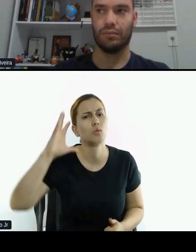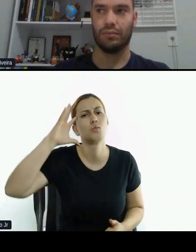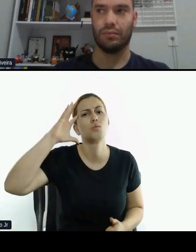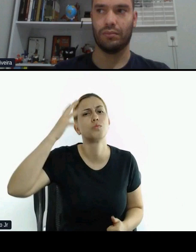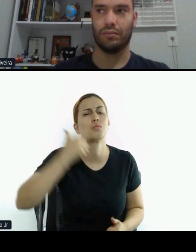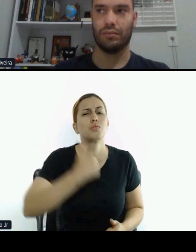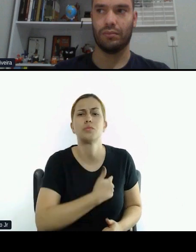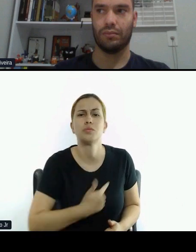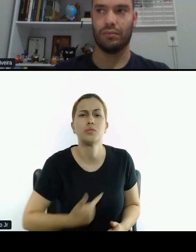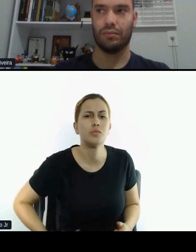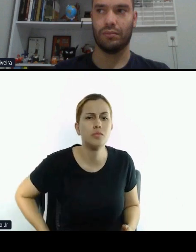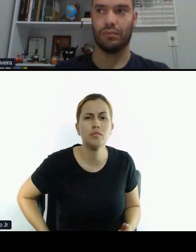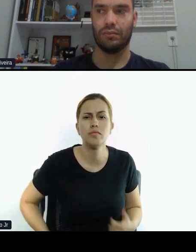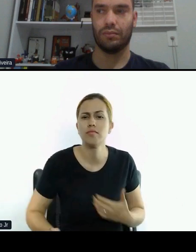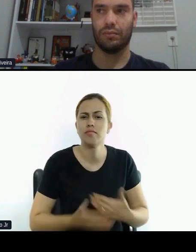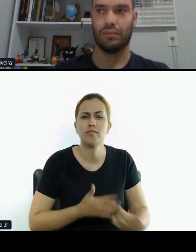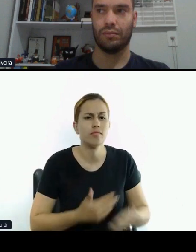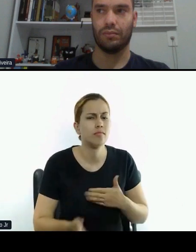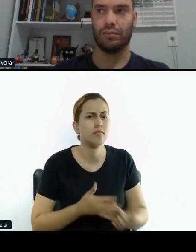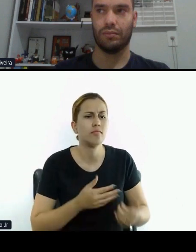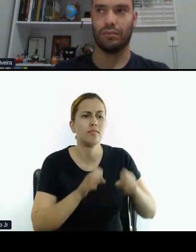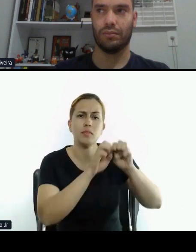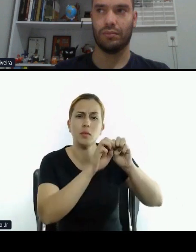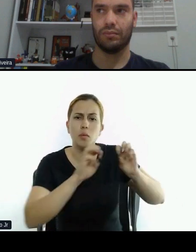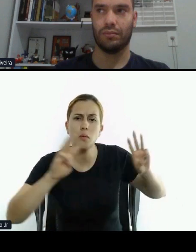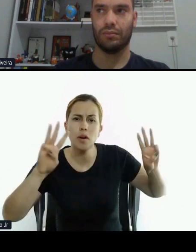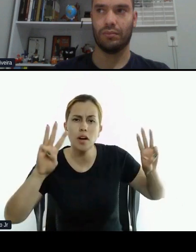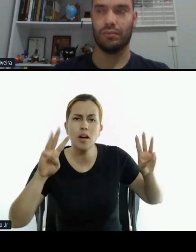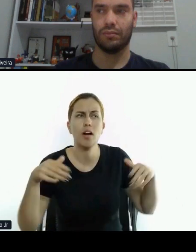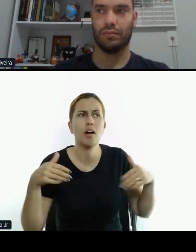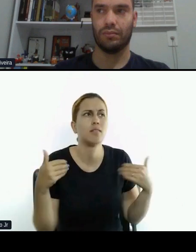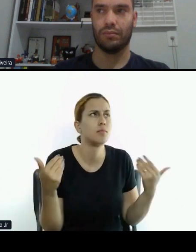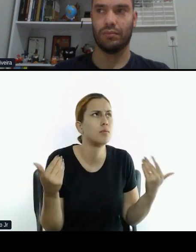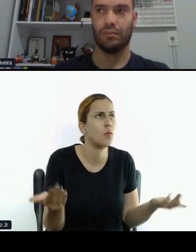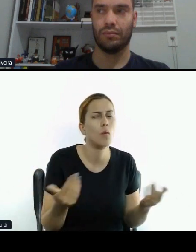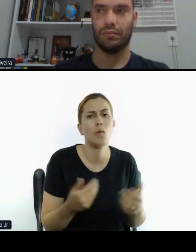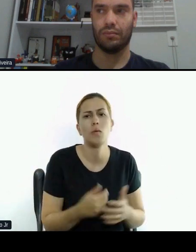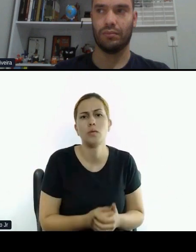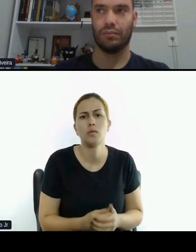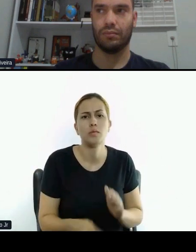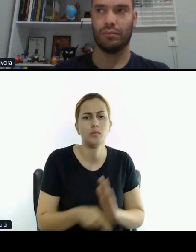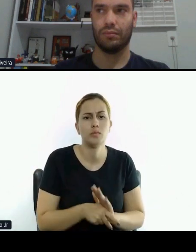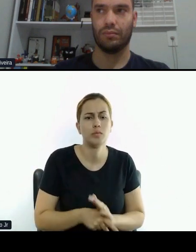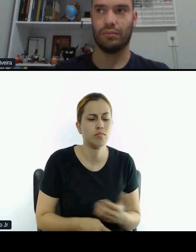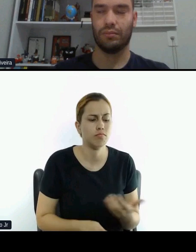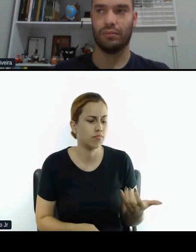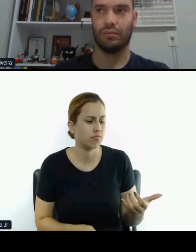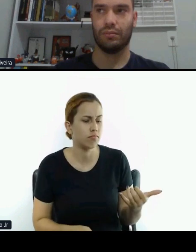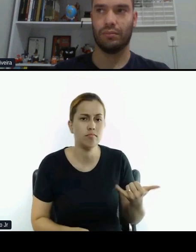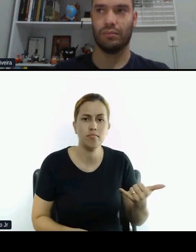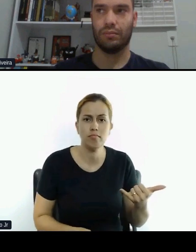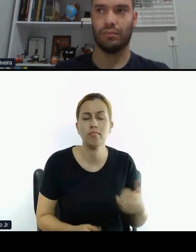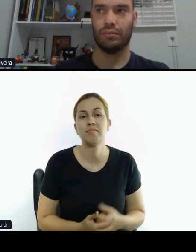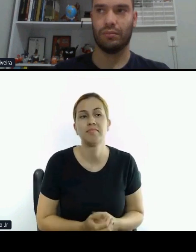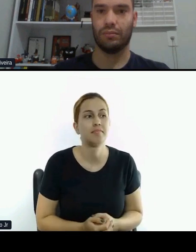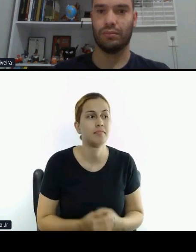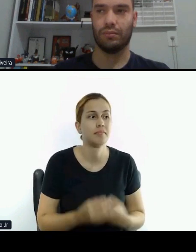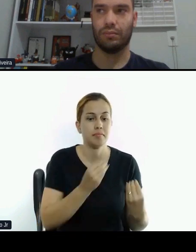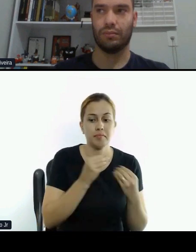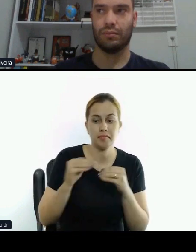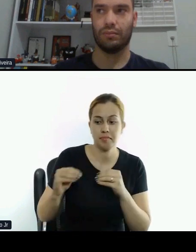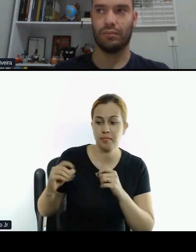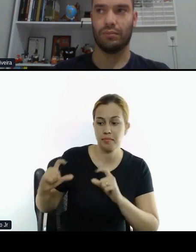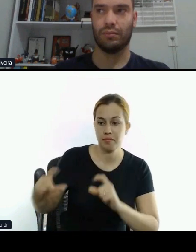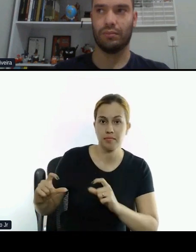seja para web ou para o mobile, né? Então eu vou colocar aqui para vocês e